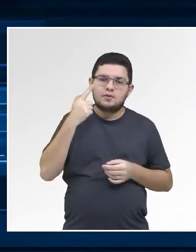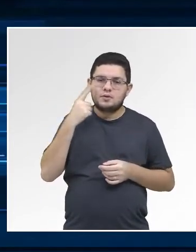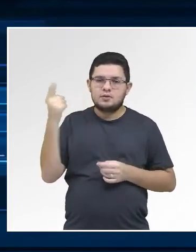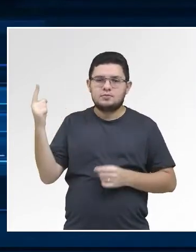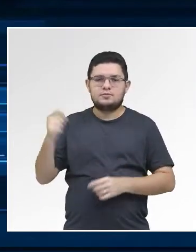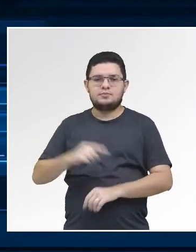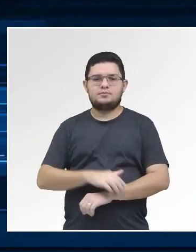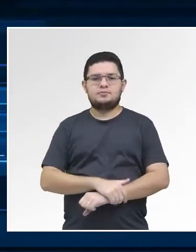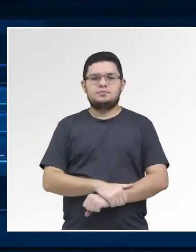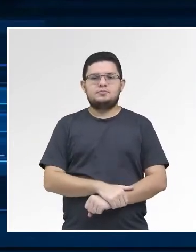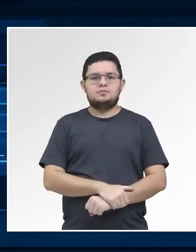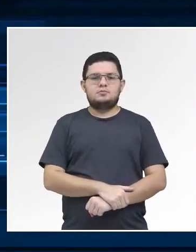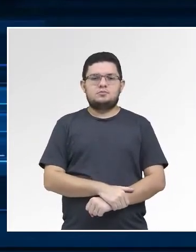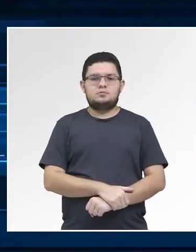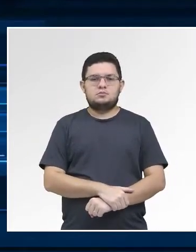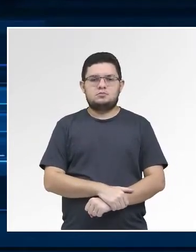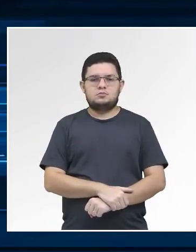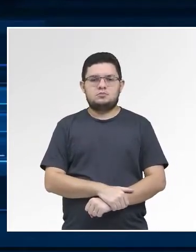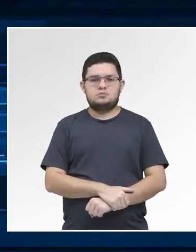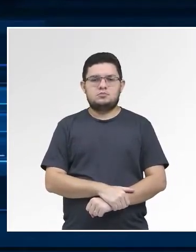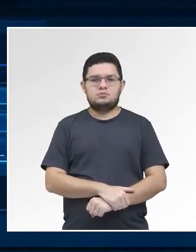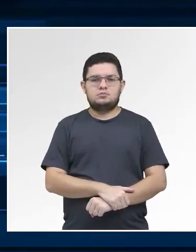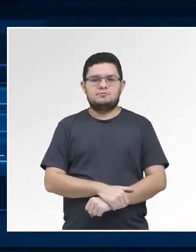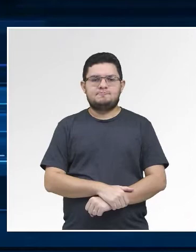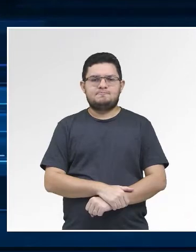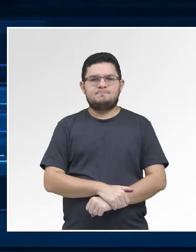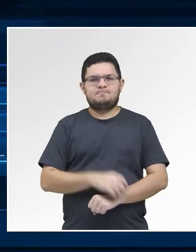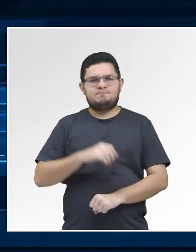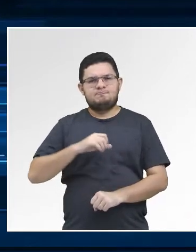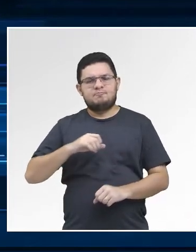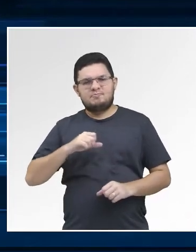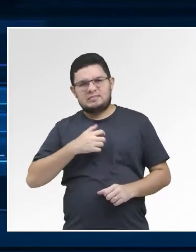behavior. Impulsive, impulsivo.